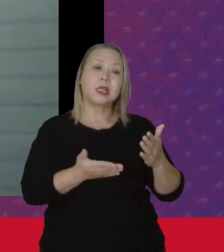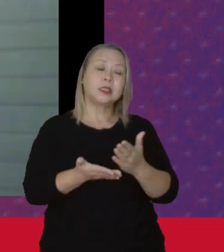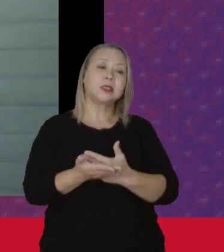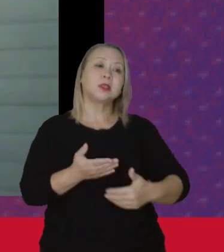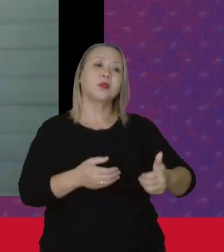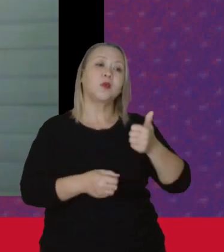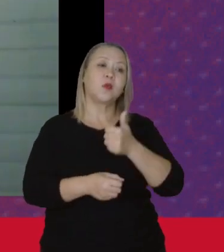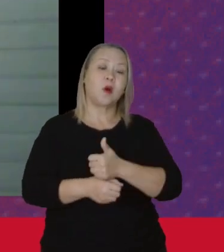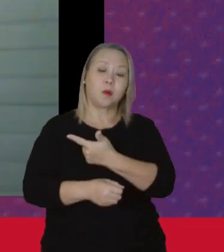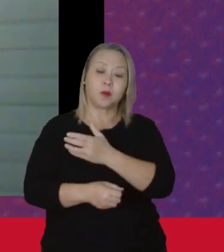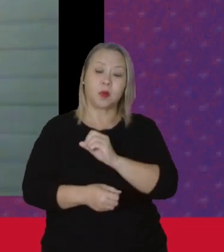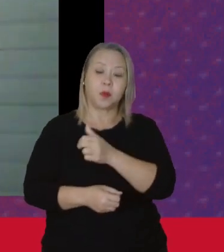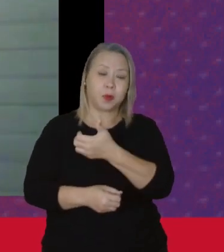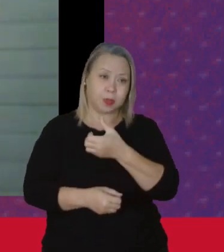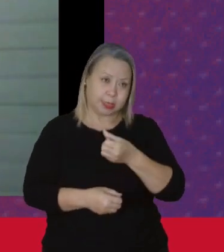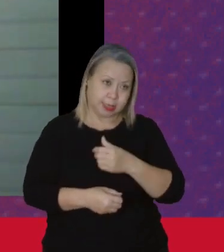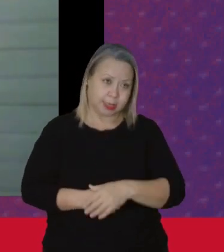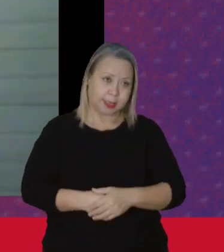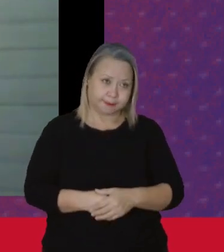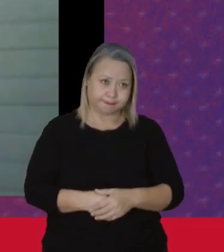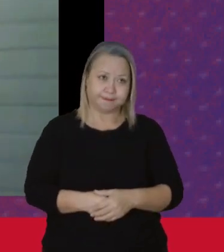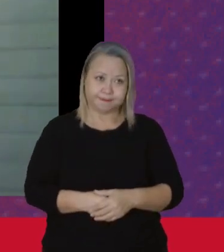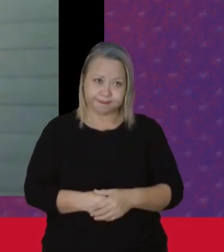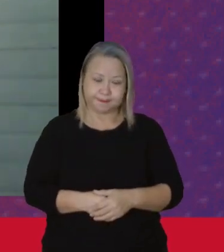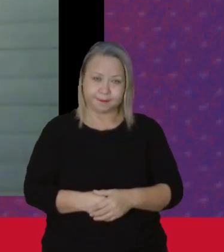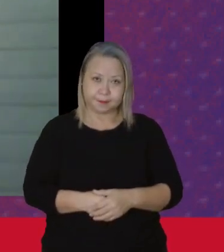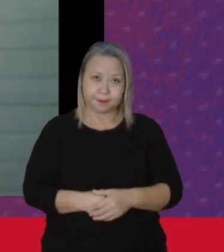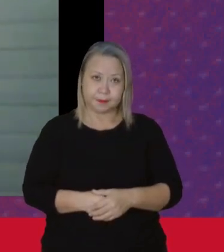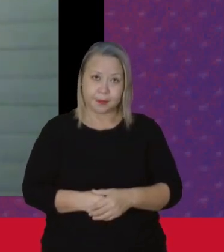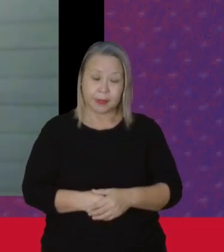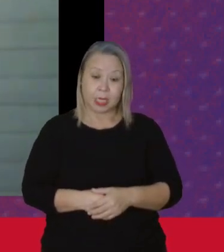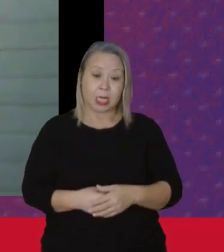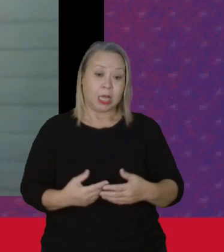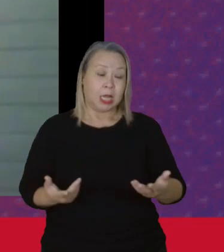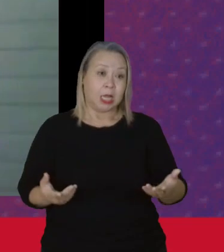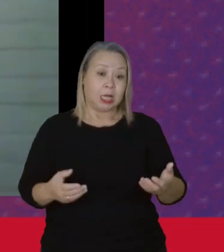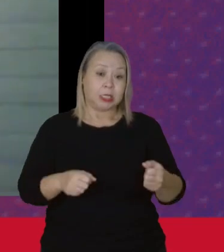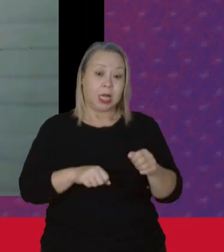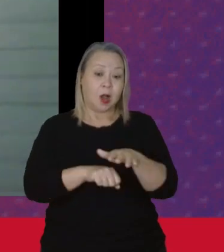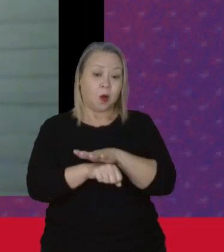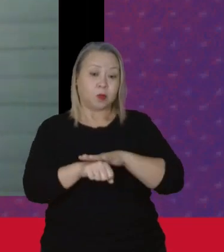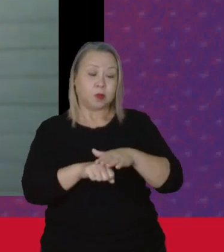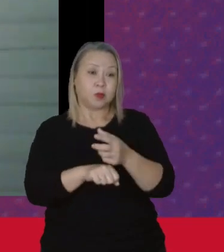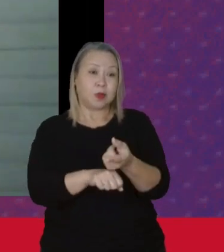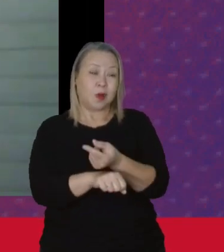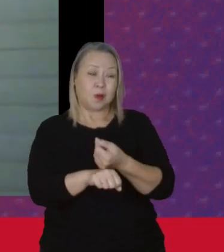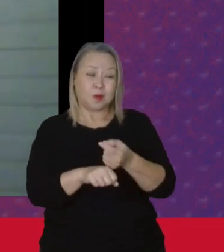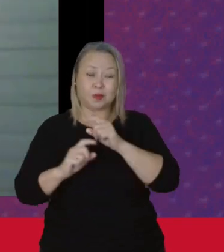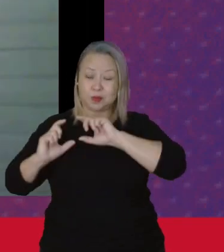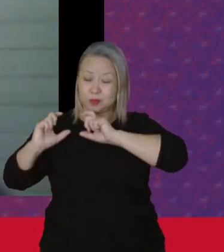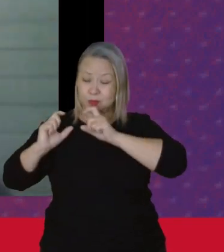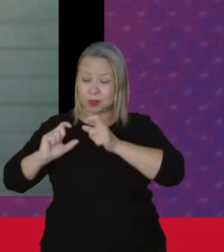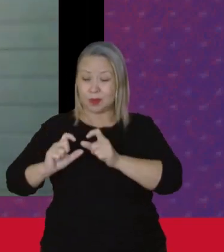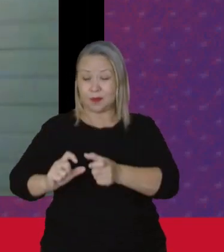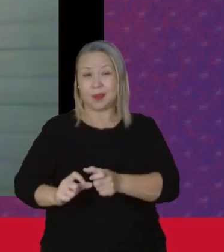de 2016. Com um neoconservadorismo gigantesco e interferindo,